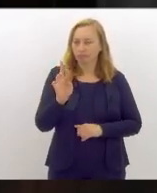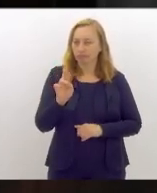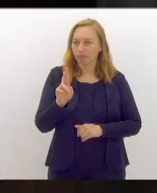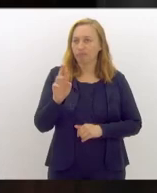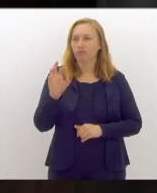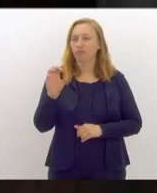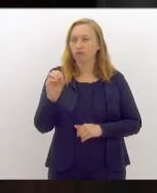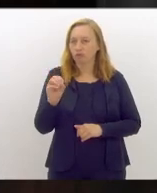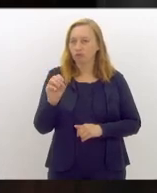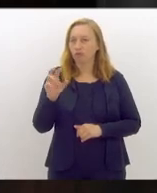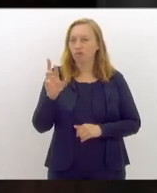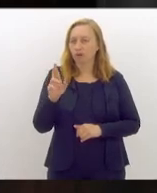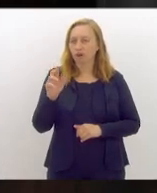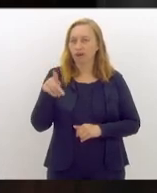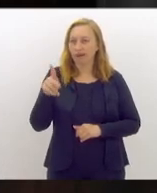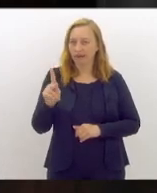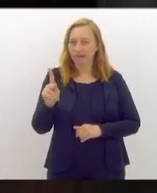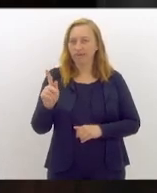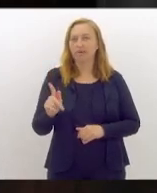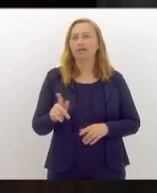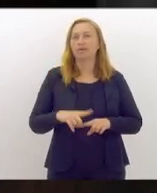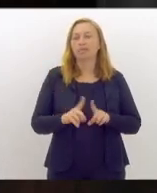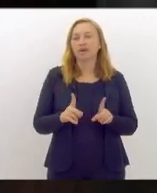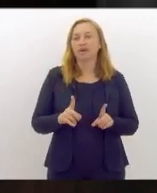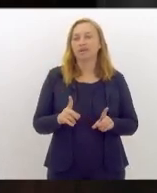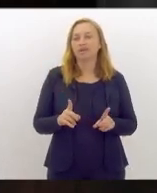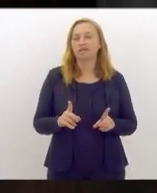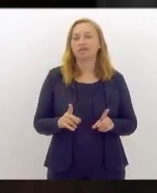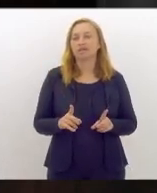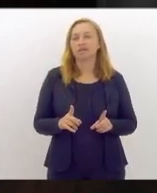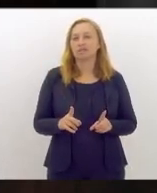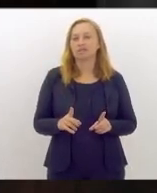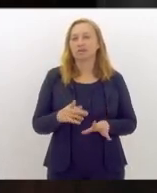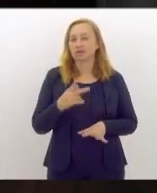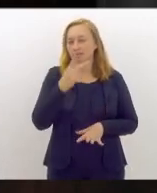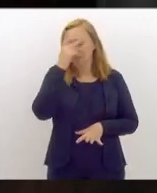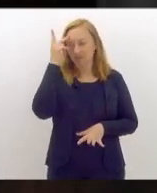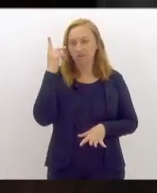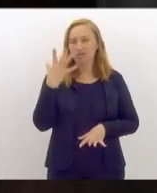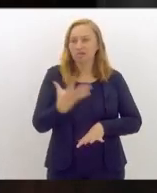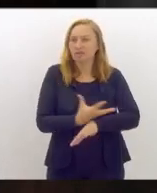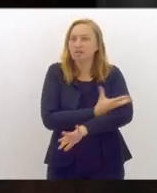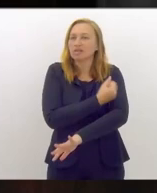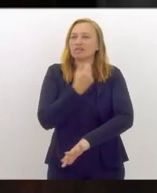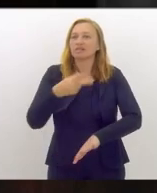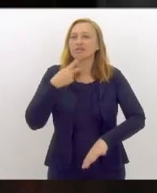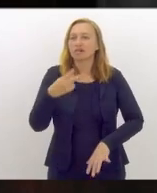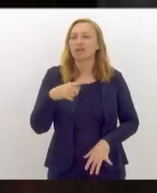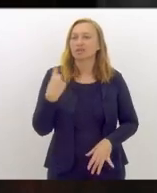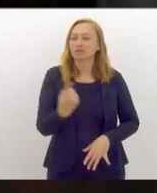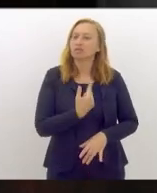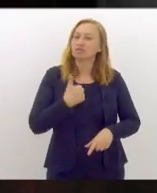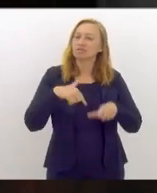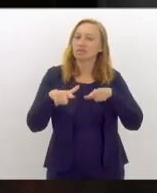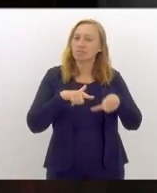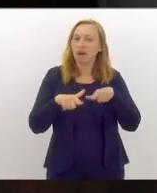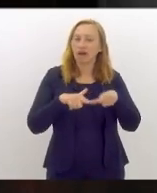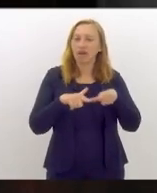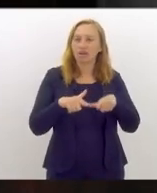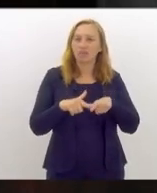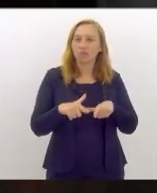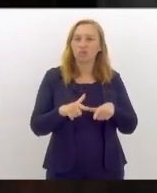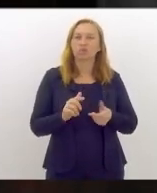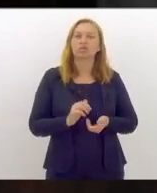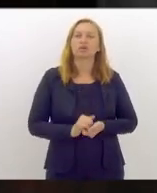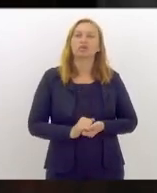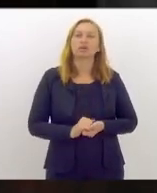assim mas oito assim ele é um cara assim que eu já vi se emocionar de falar do nosso trabalho de falar